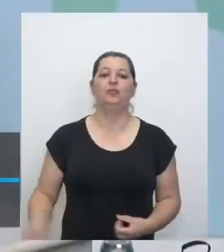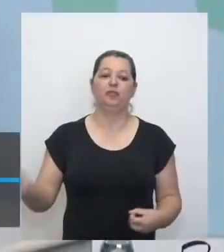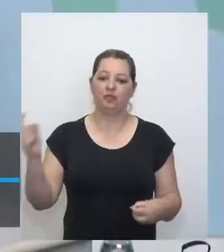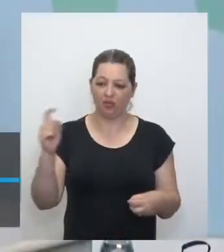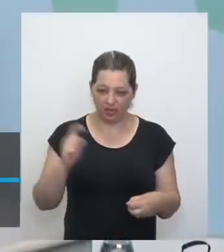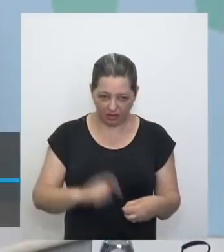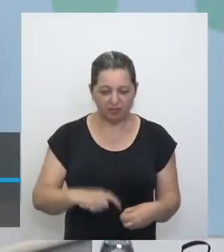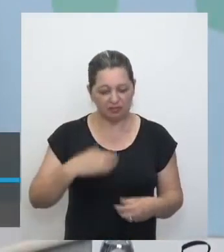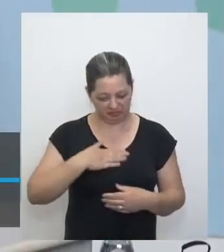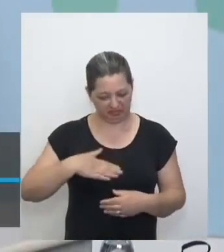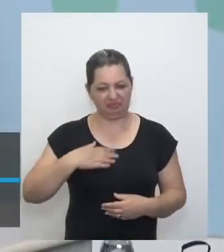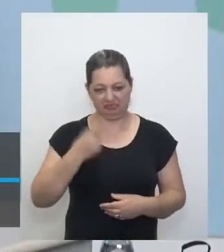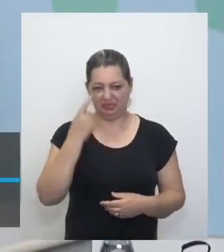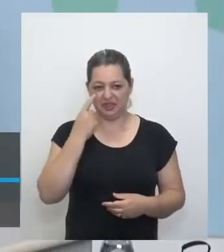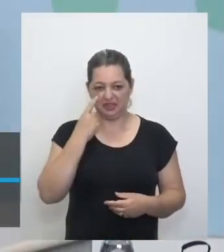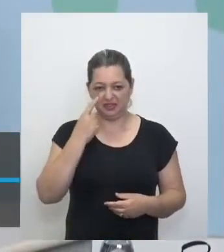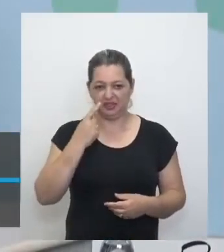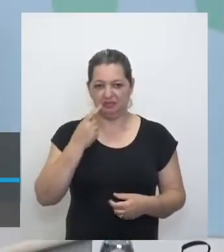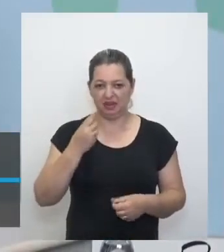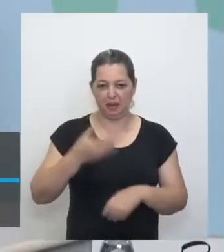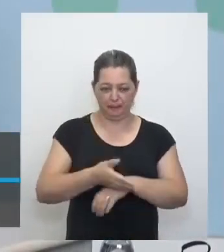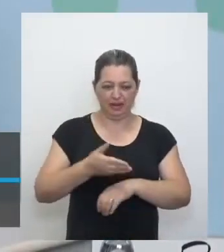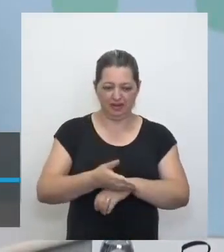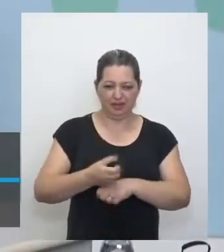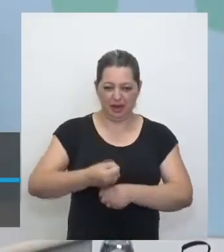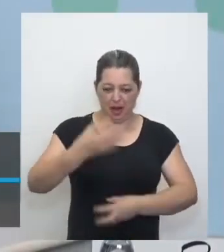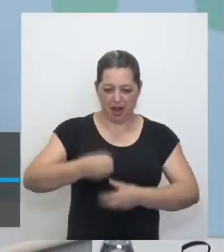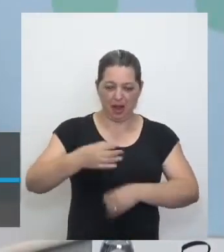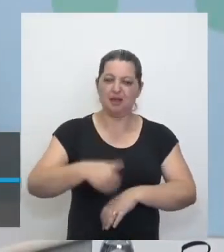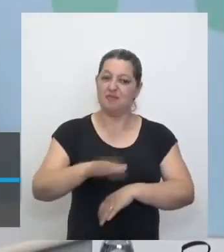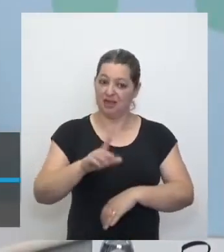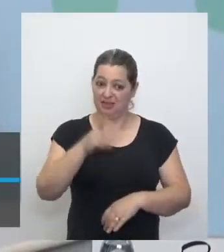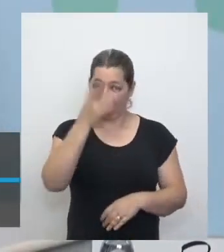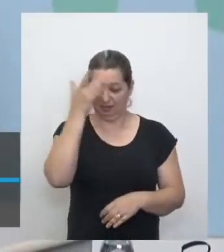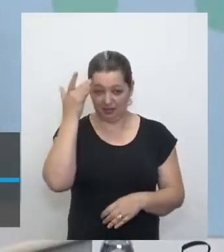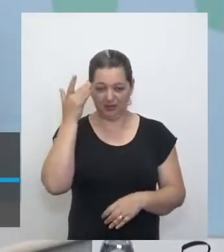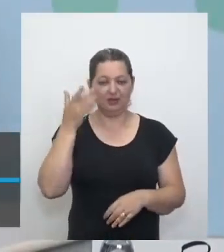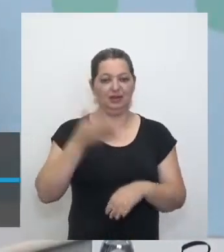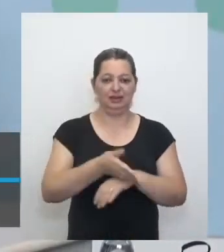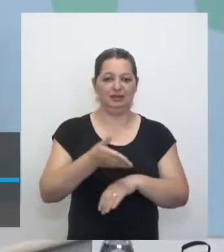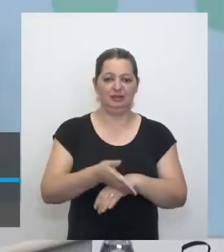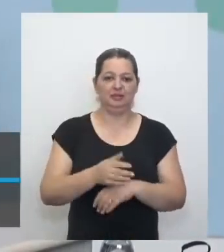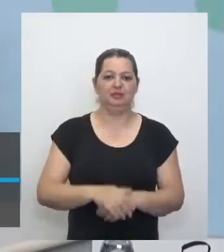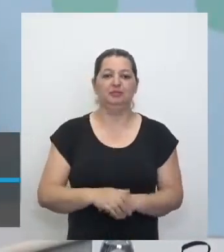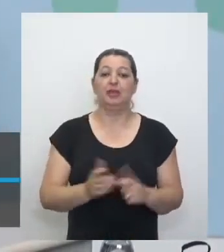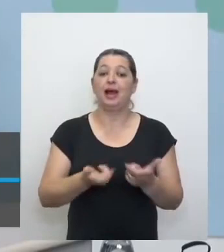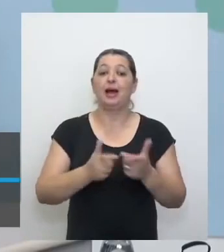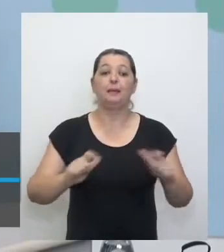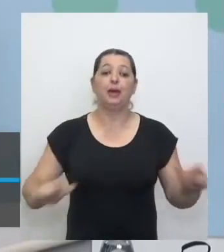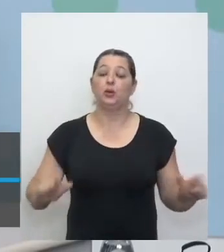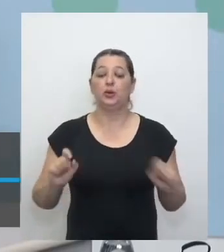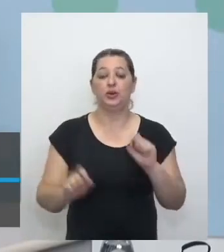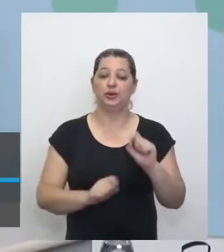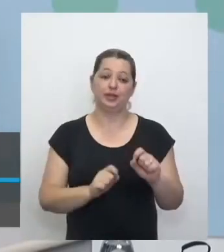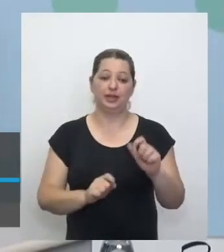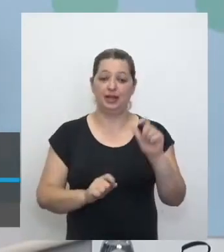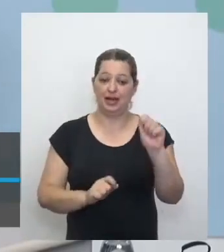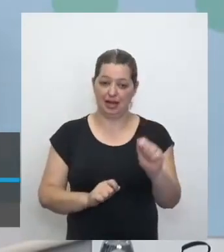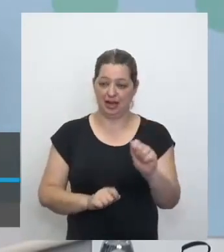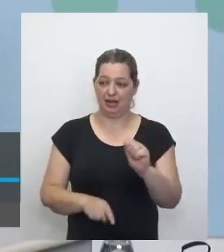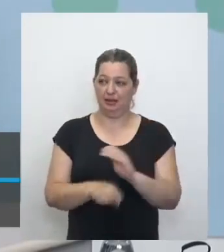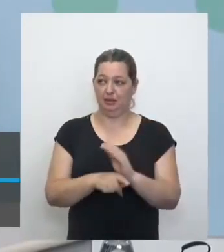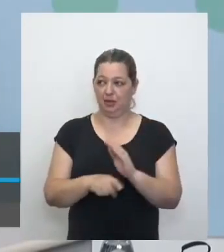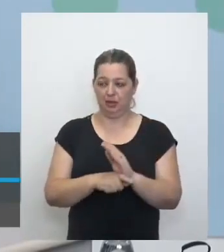Voltamos, gostei de ver. Agora conseguiram participar maior porque eu dei mais tempo, né? Então teve mais gente participando. A maioria colocou aí que o item A é uma